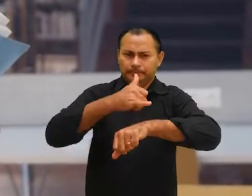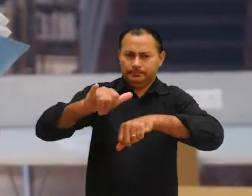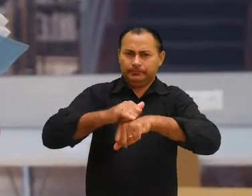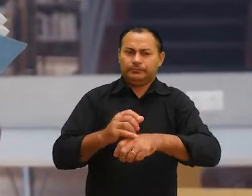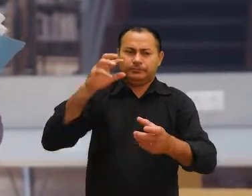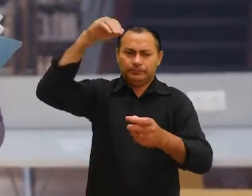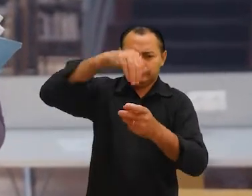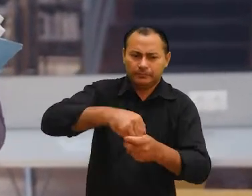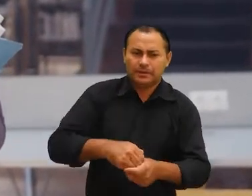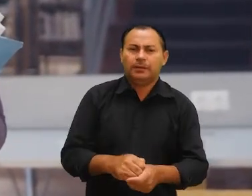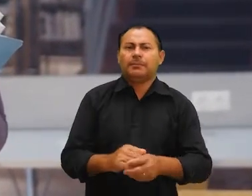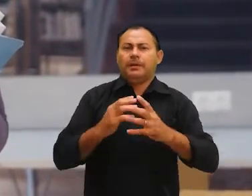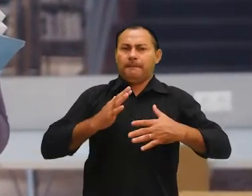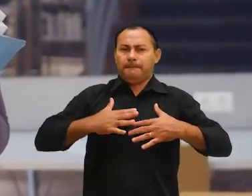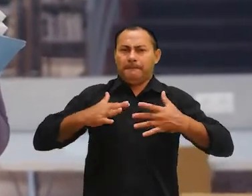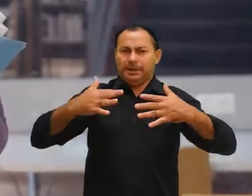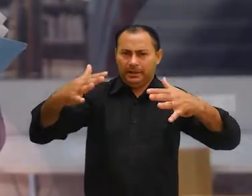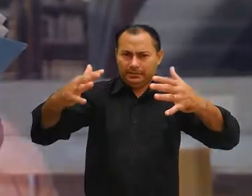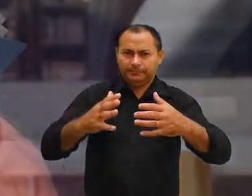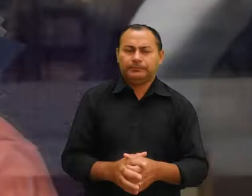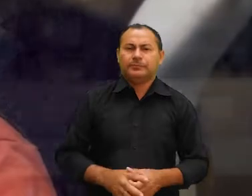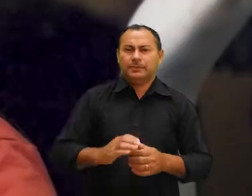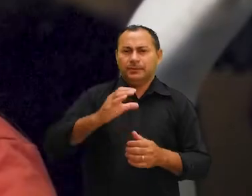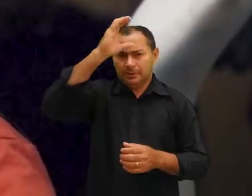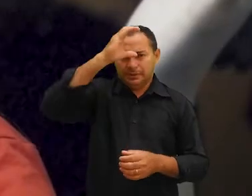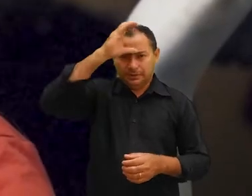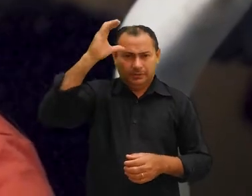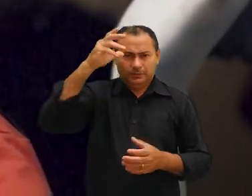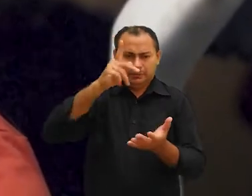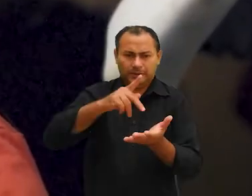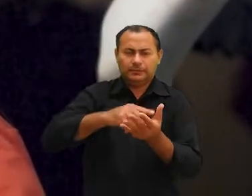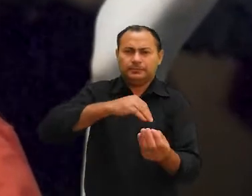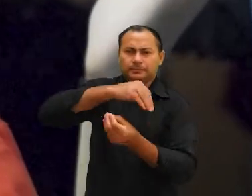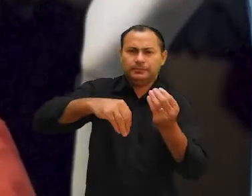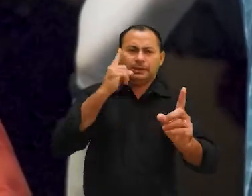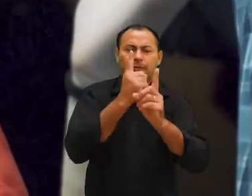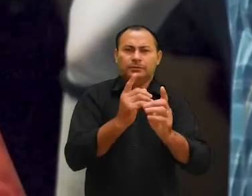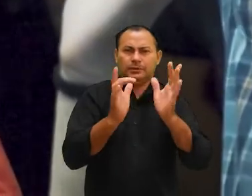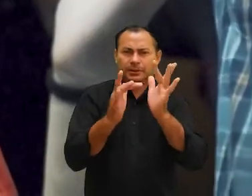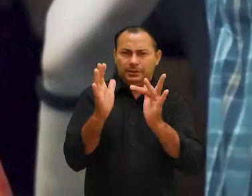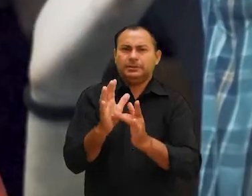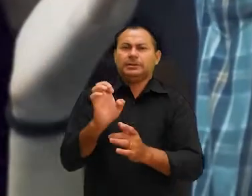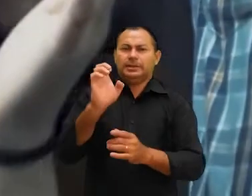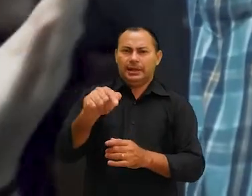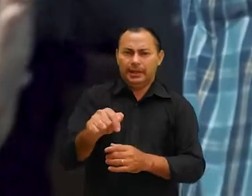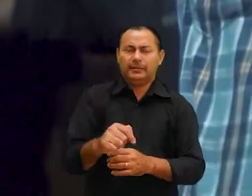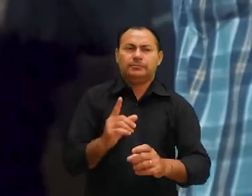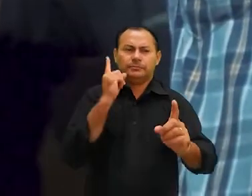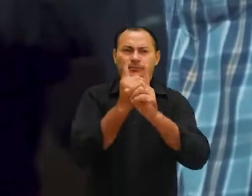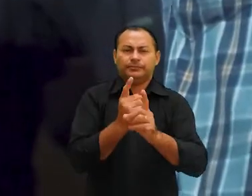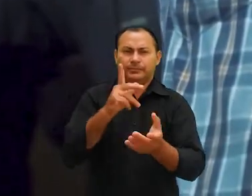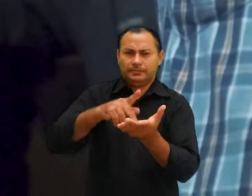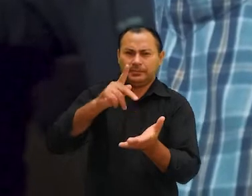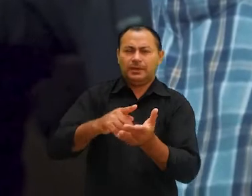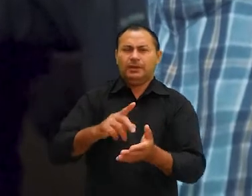mas foi estrategicamente posicionada para brigar ser um cristão verdadeiro envolve um encontro com o Cristo que é